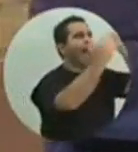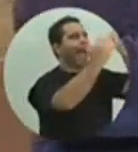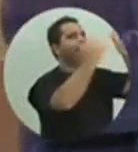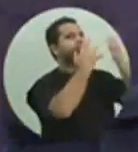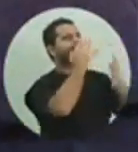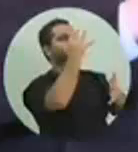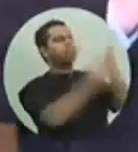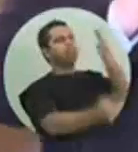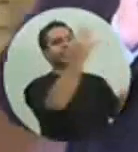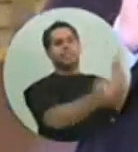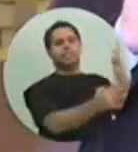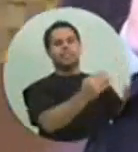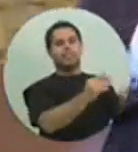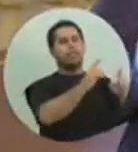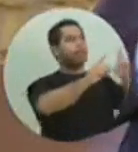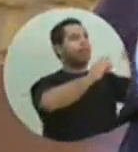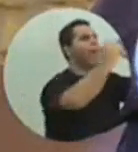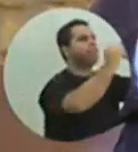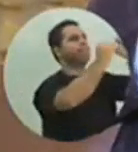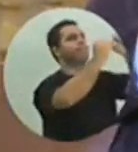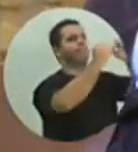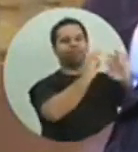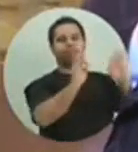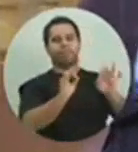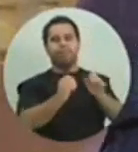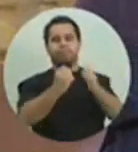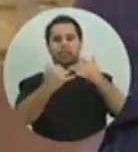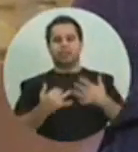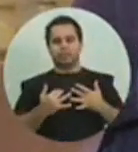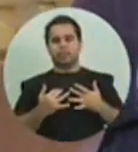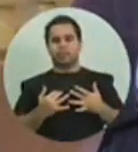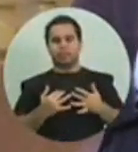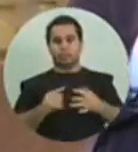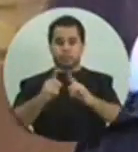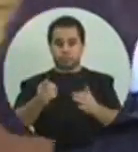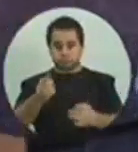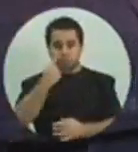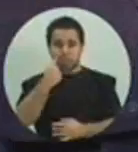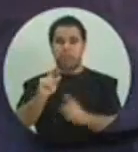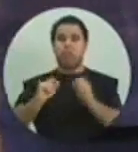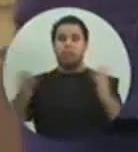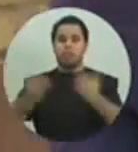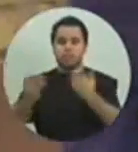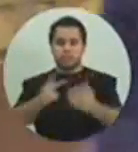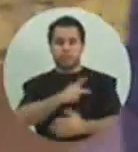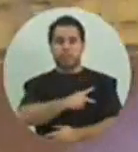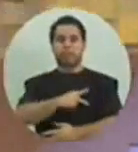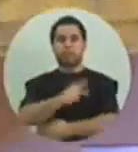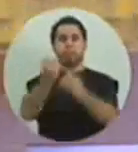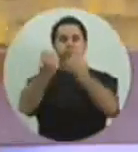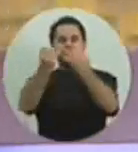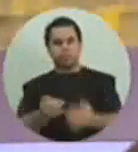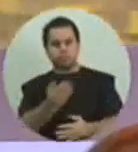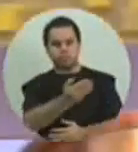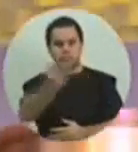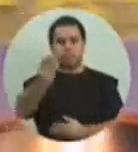impedimentos para que nós alcancemos tudo quanto Deus tem preparado para nós. E eu queria olhar para esse sermão